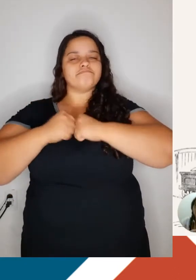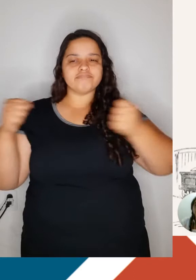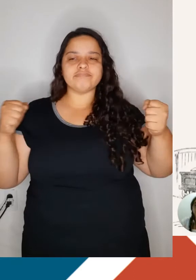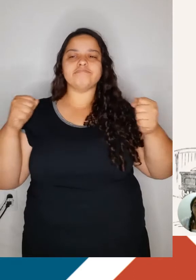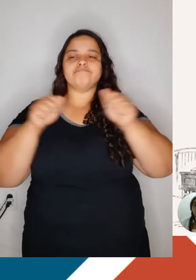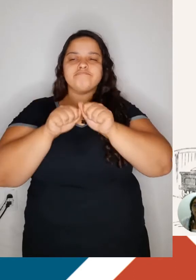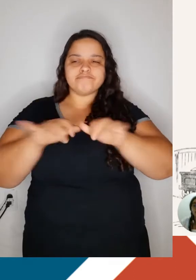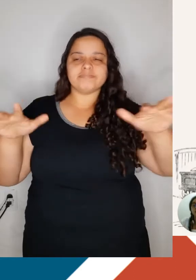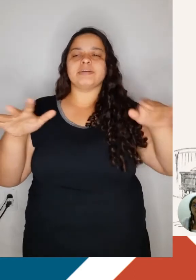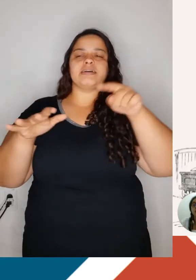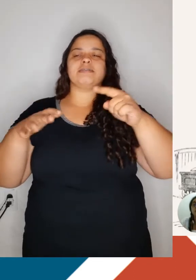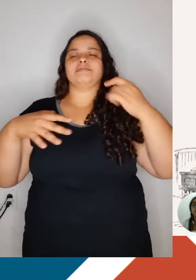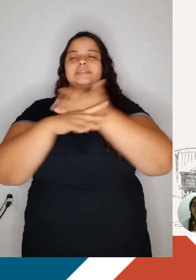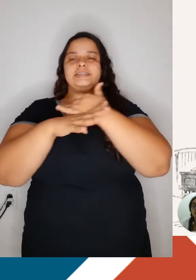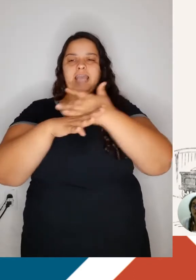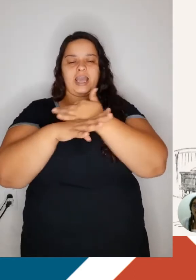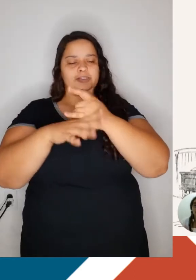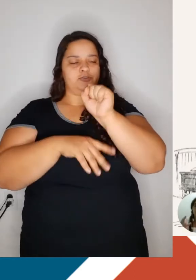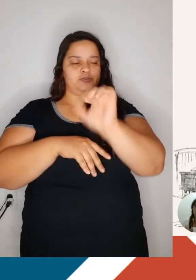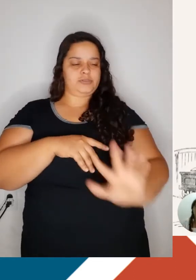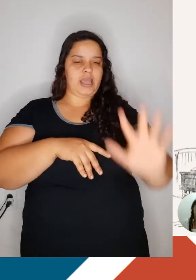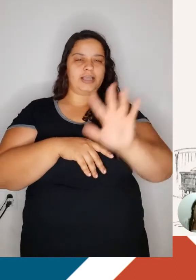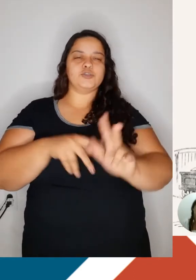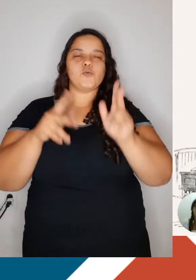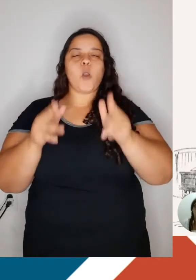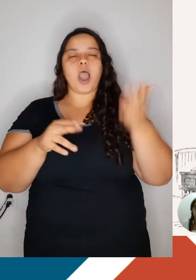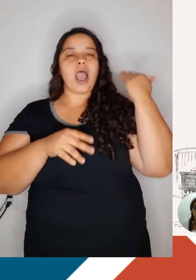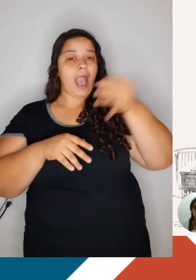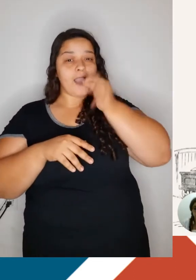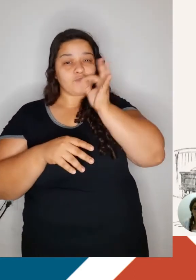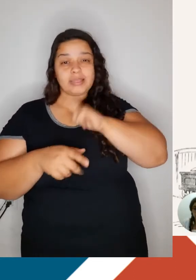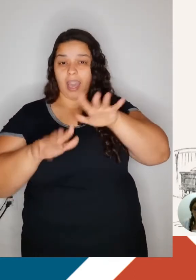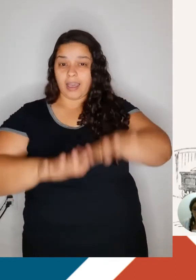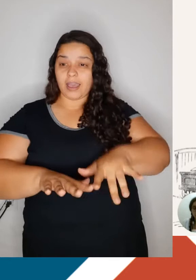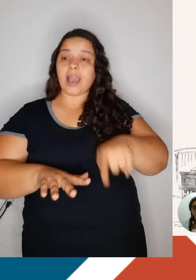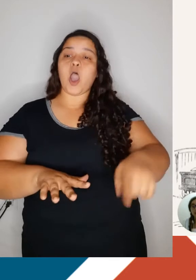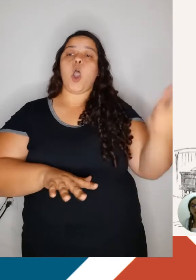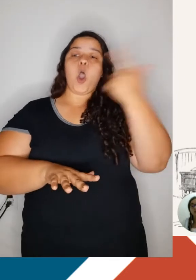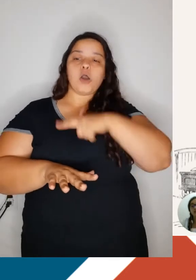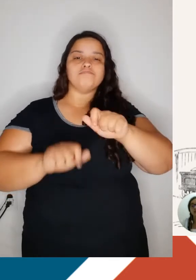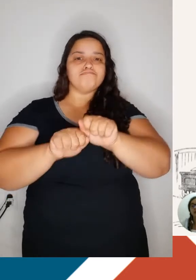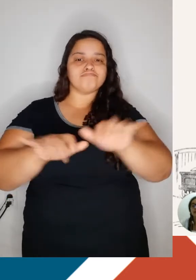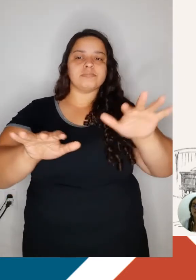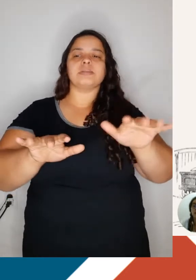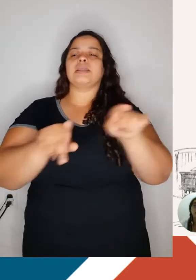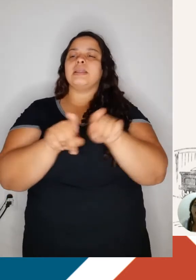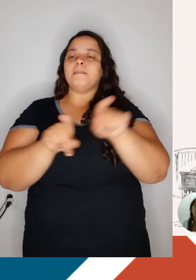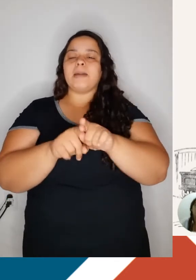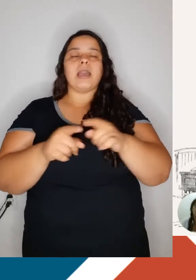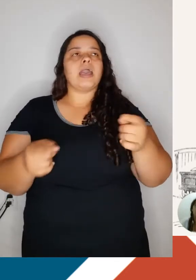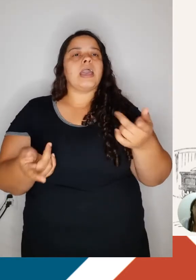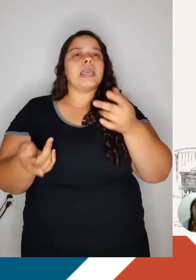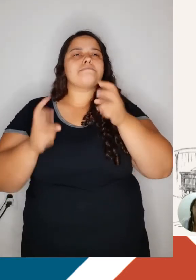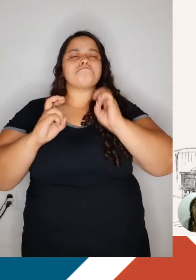a expansão dos centros urbanos no Sudeste, onde estava concentrada a produção do café, e aonde se estabeleceram